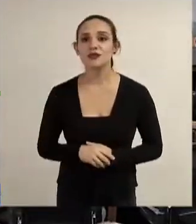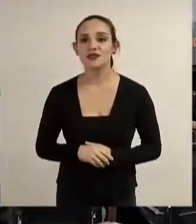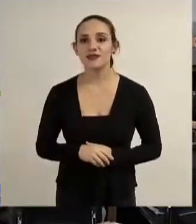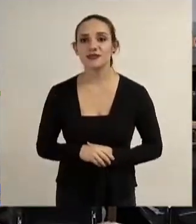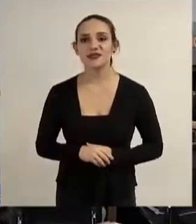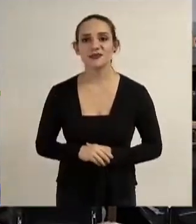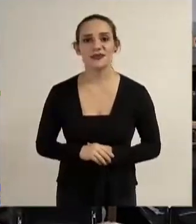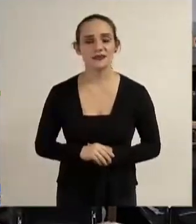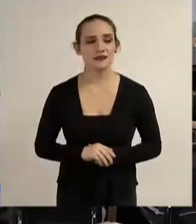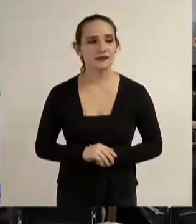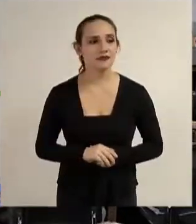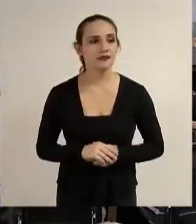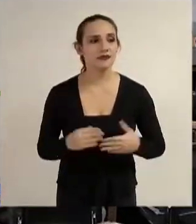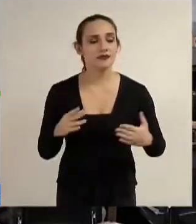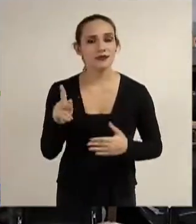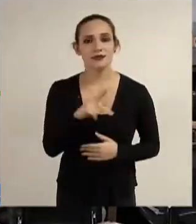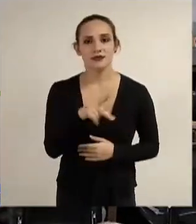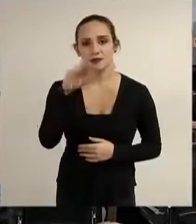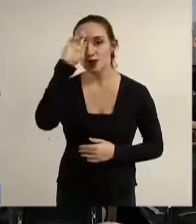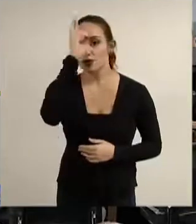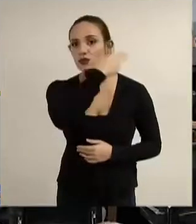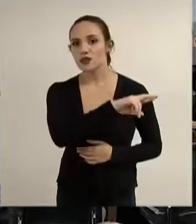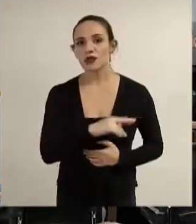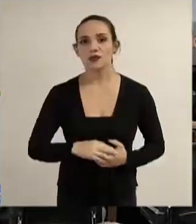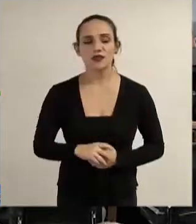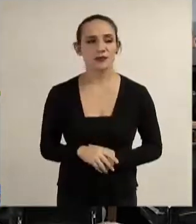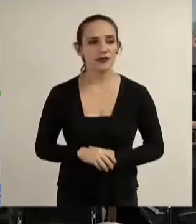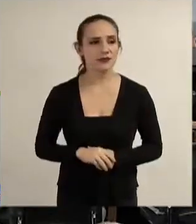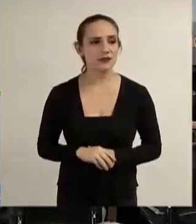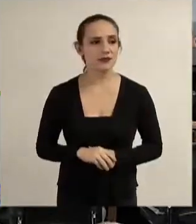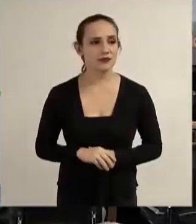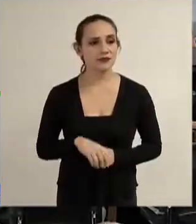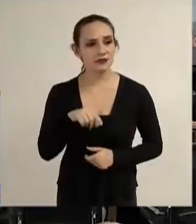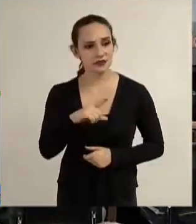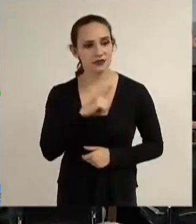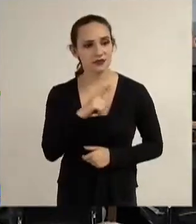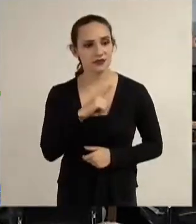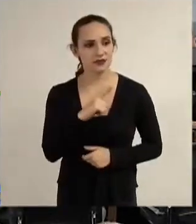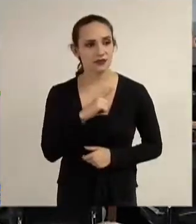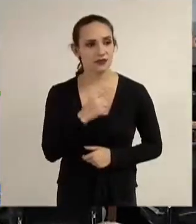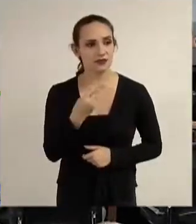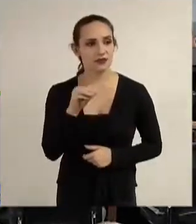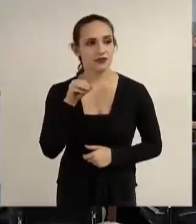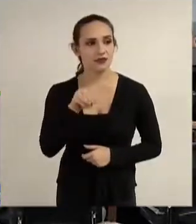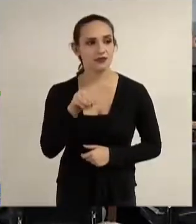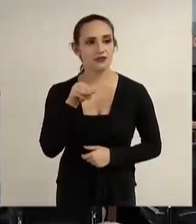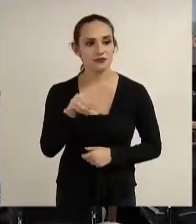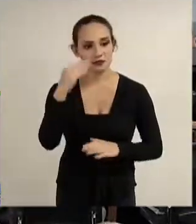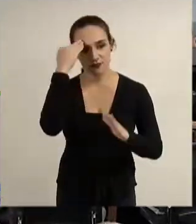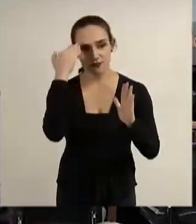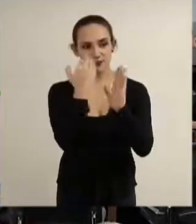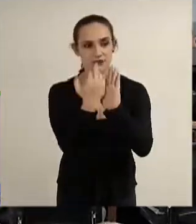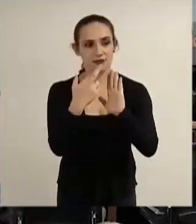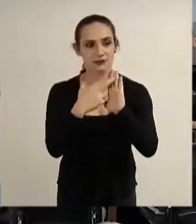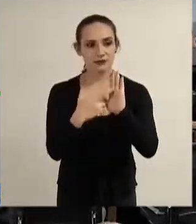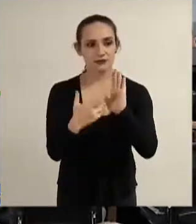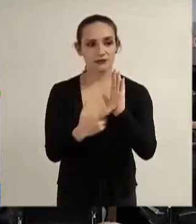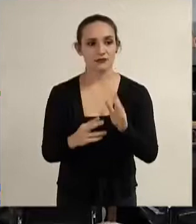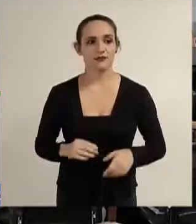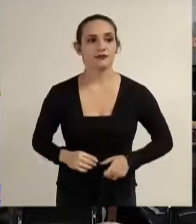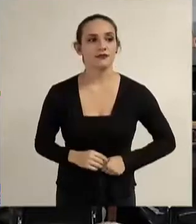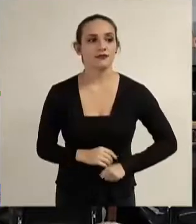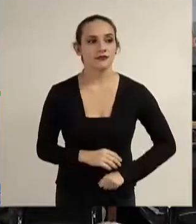Transfere, deputado professor Rinaldo. Deputado professor Rinaldo, Vossa Excelência disporá de 30 minutos regimentais.